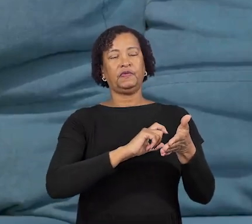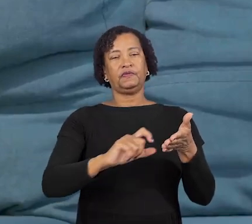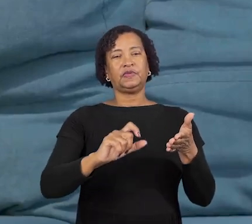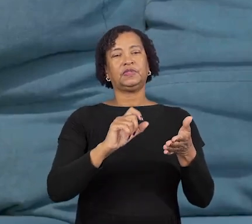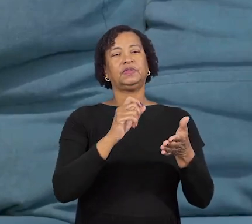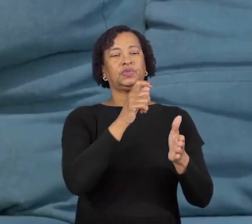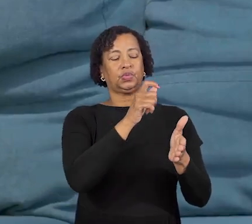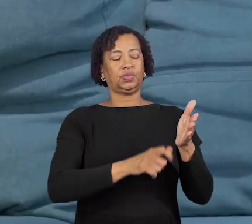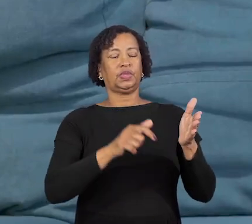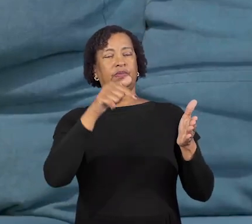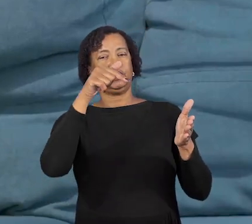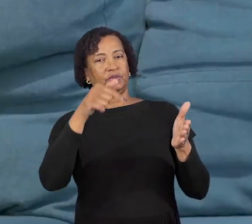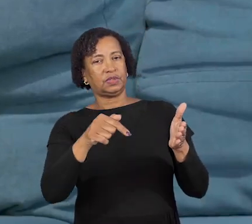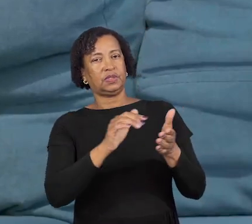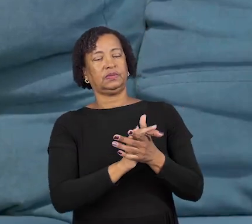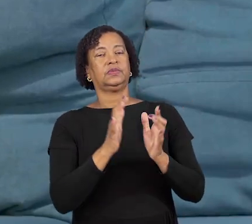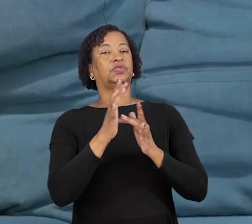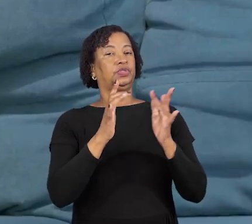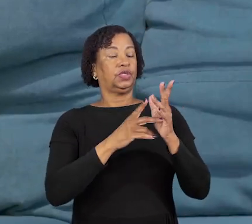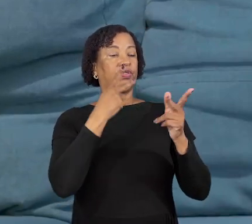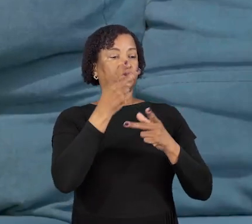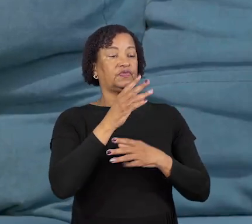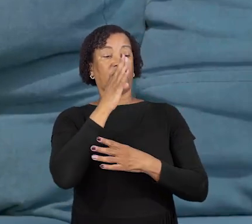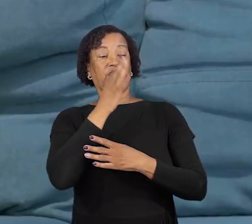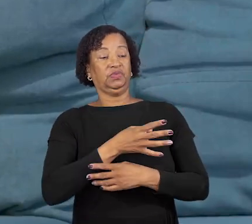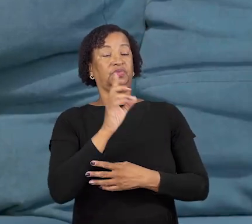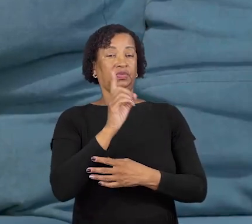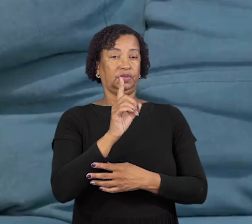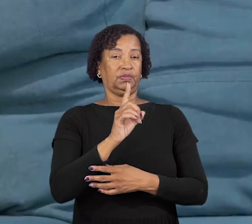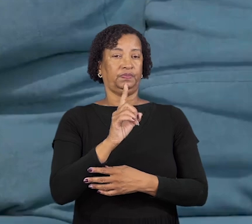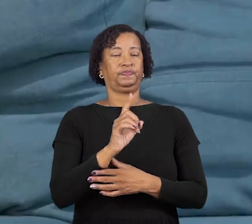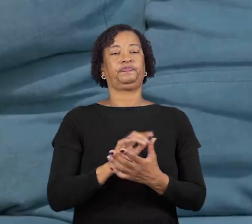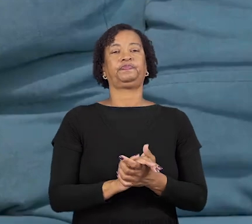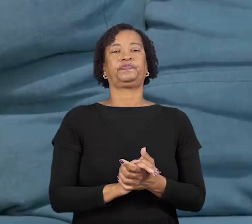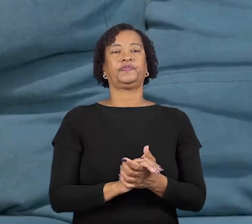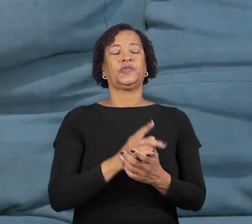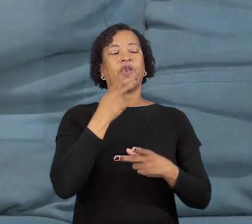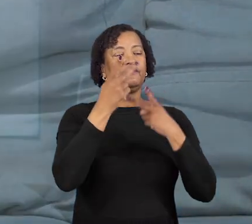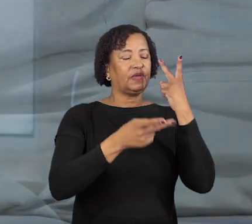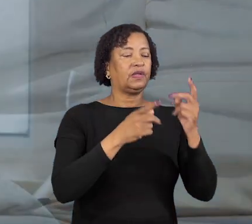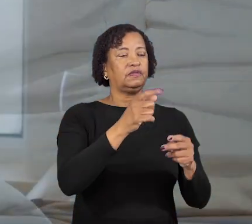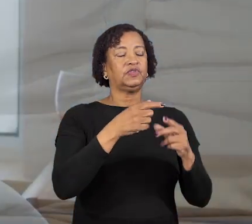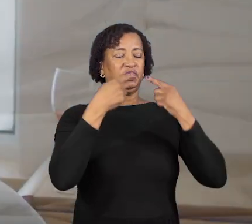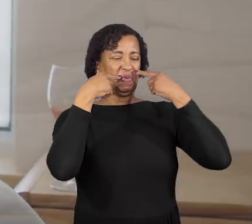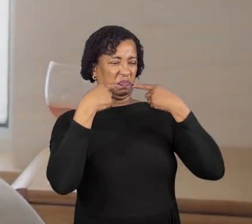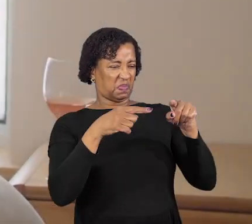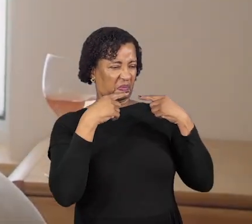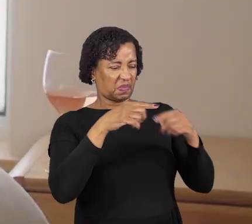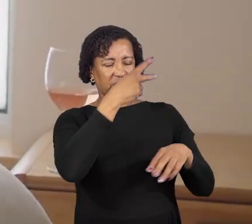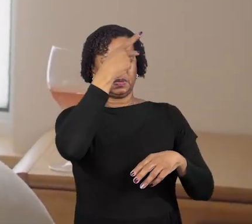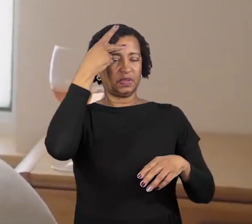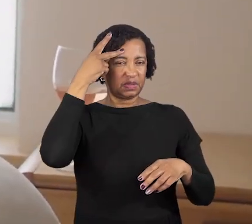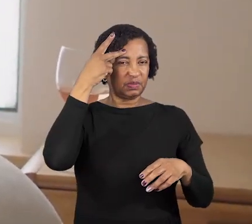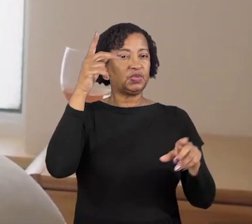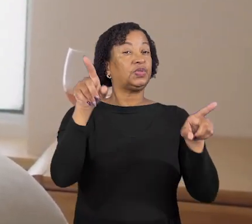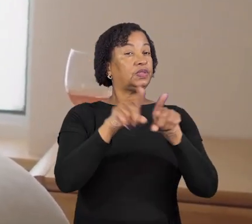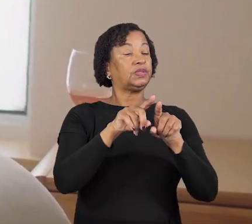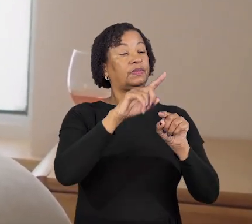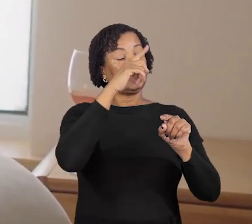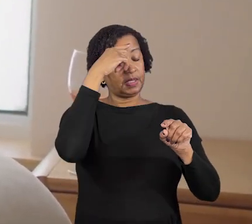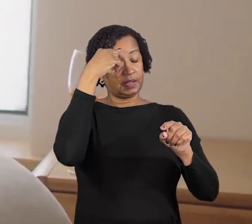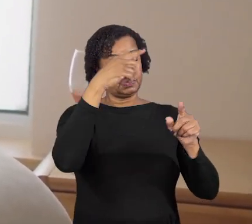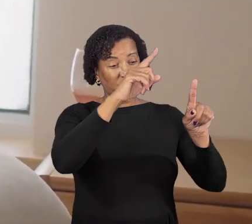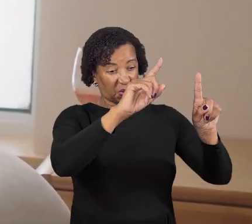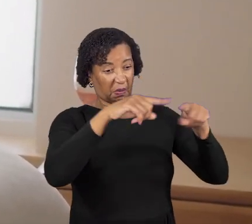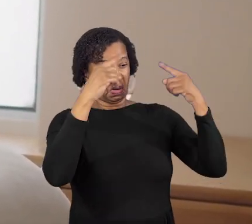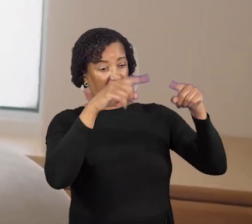Mateus. Jesus realmente diz, não julguem. Em outras palavras, não sejam supercríticos para que as pessoas não critiquem